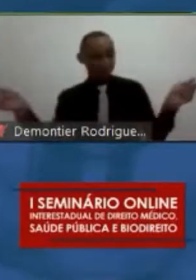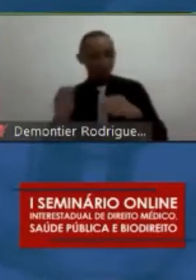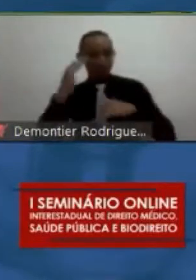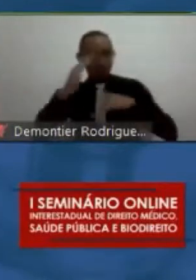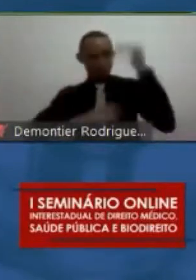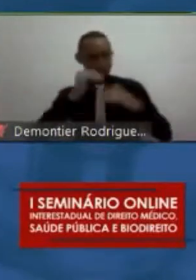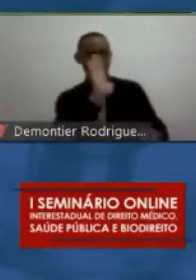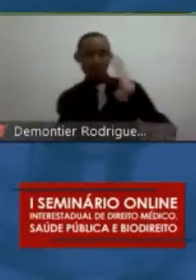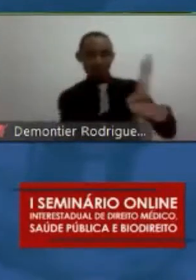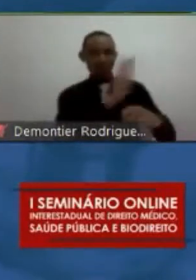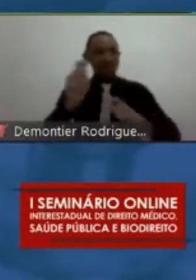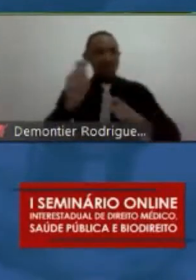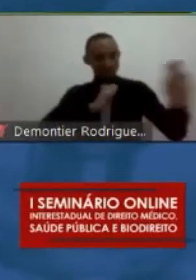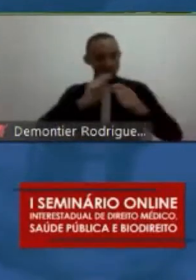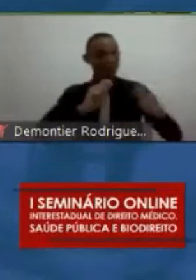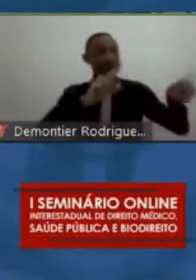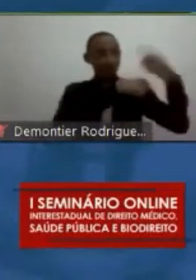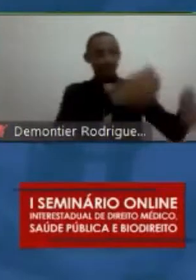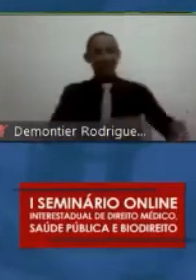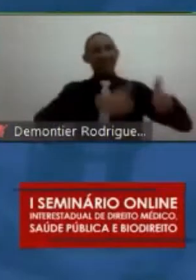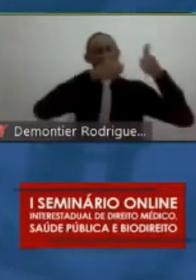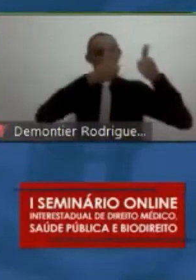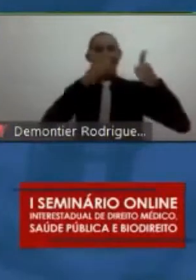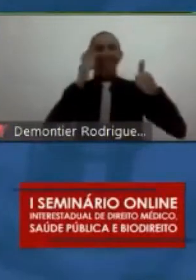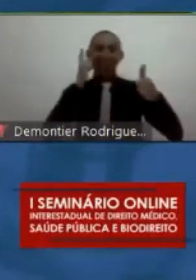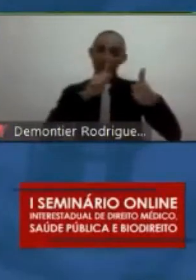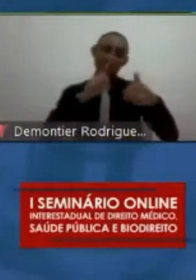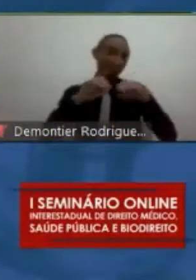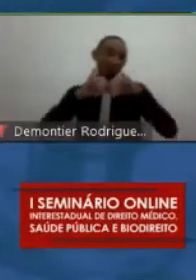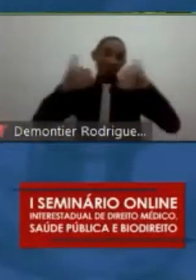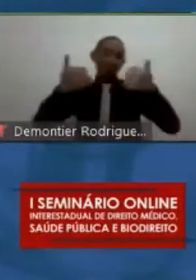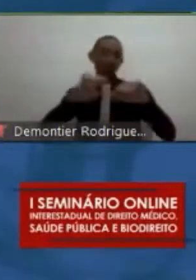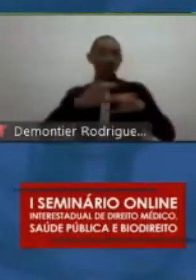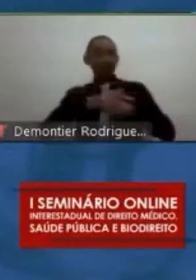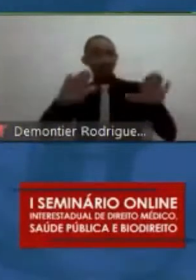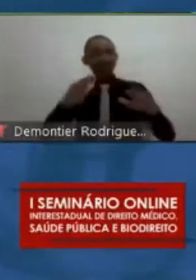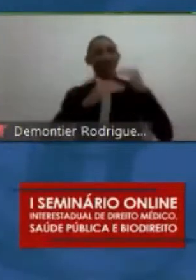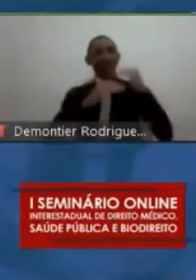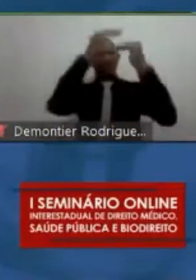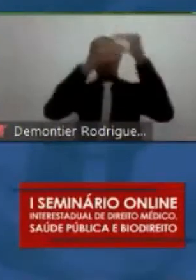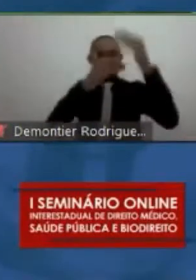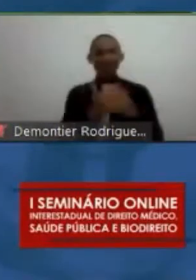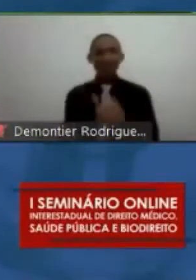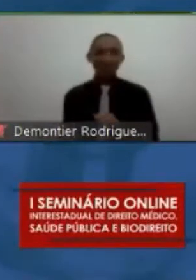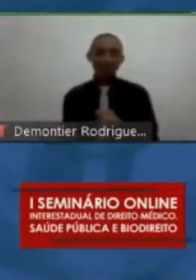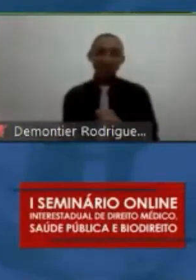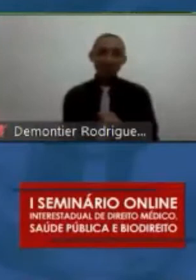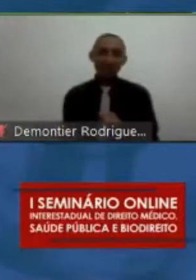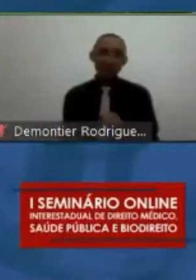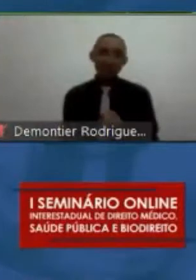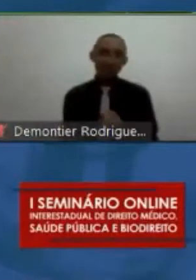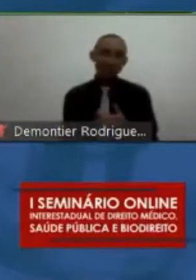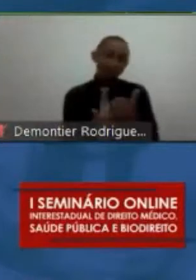custo e melhores desfechos. Então, essa é a mensagem que devemos ter, melhorar. E aqui deixo, para terminar a